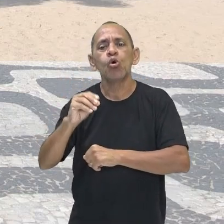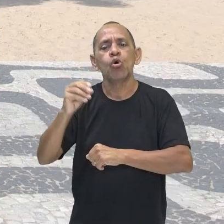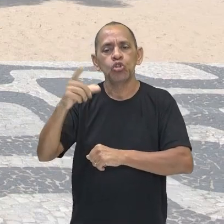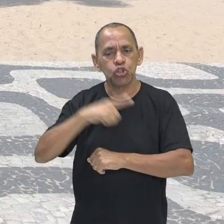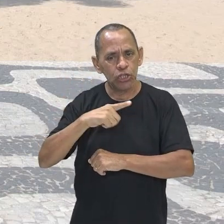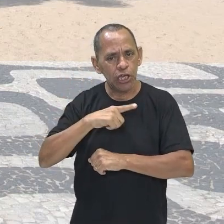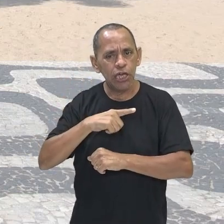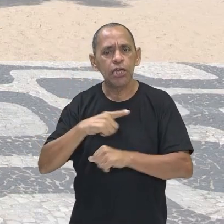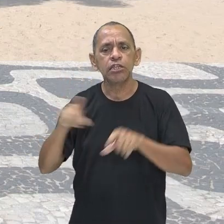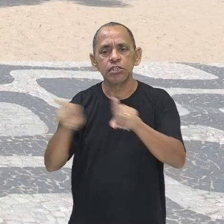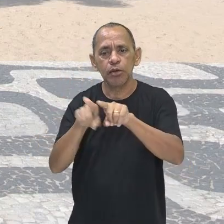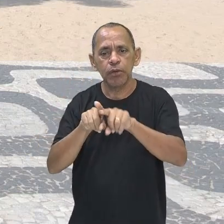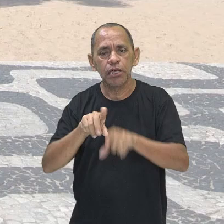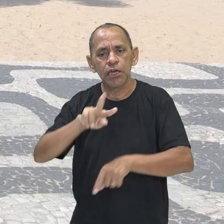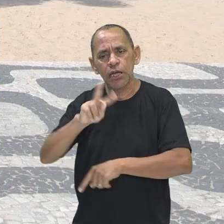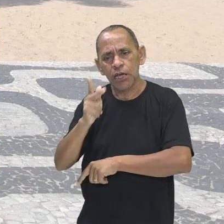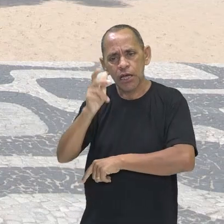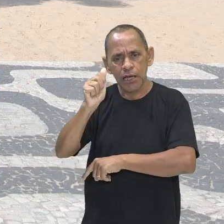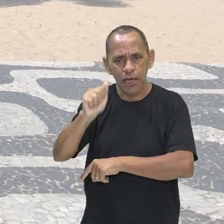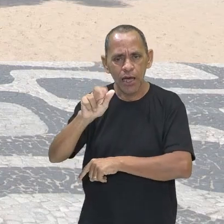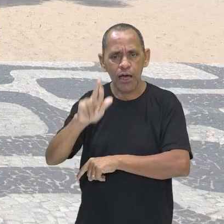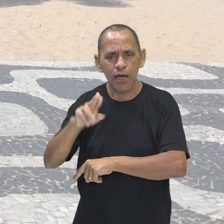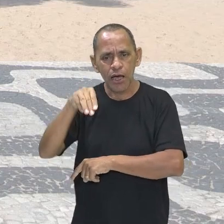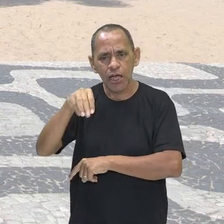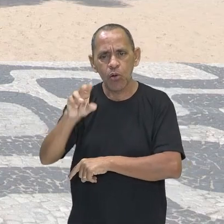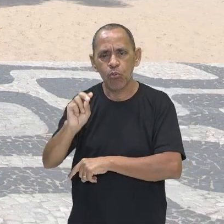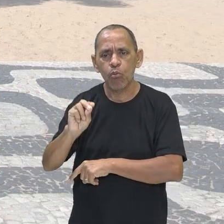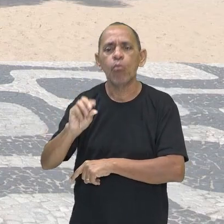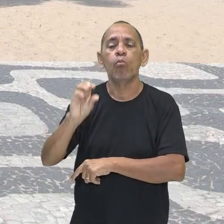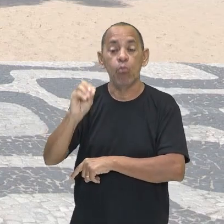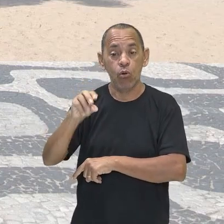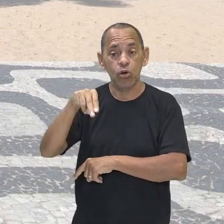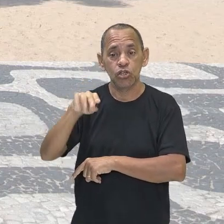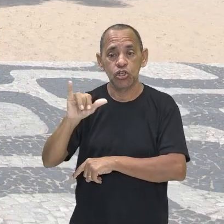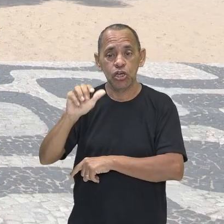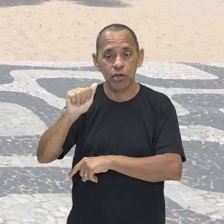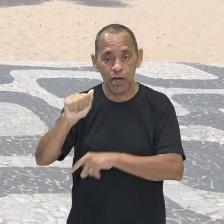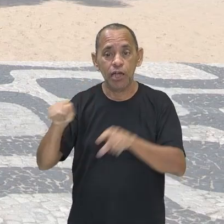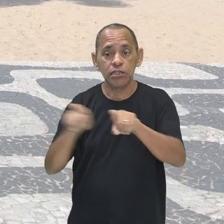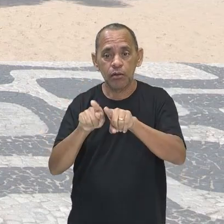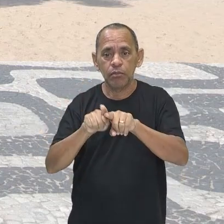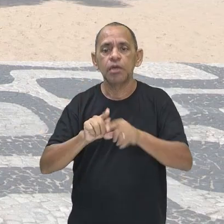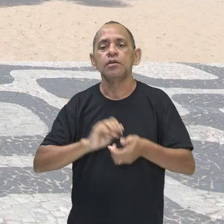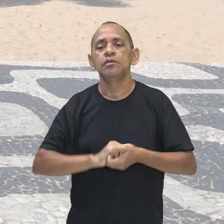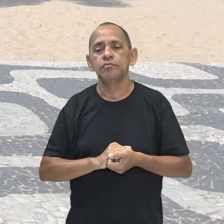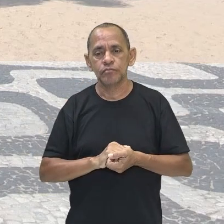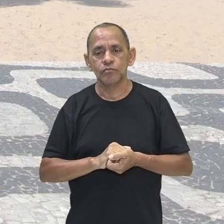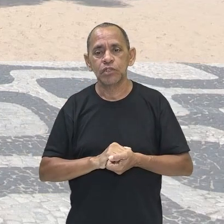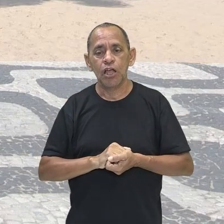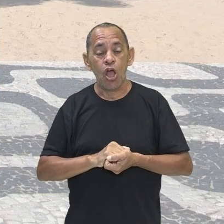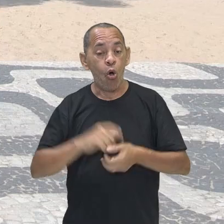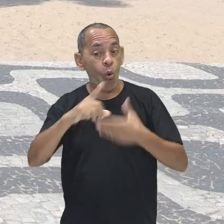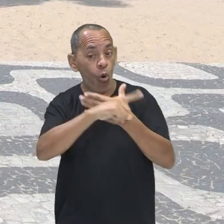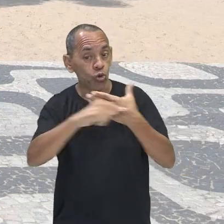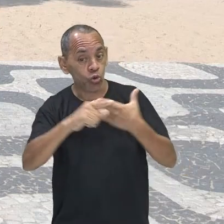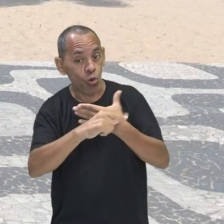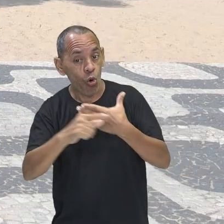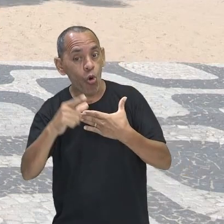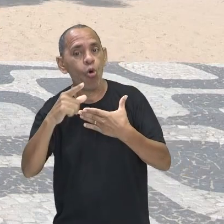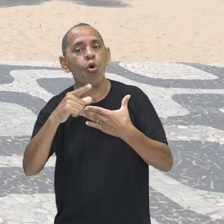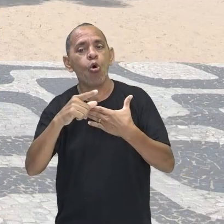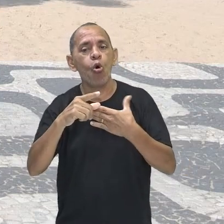quero falar com isso? Quando eu falei que João Gilberto tem uma lenda que gira em torno do João Gilberto aqui na